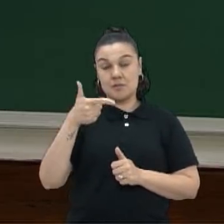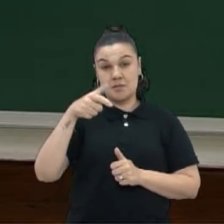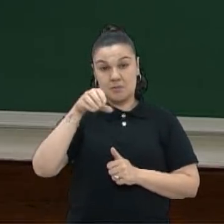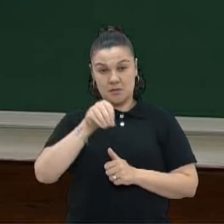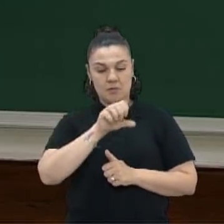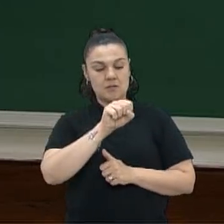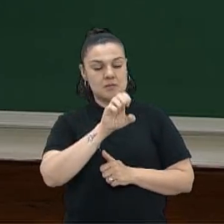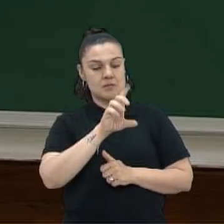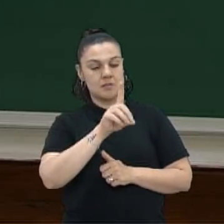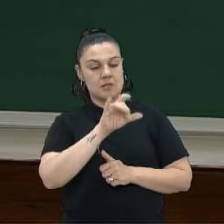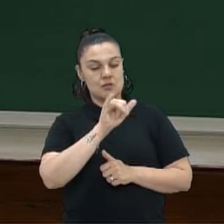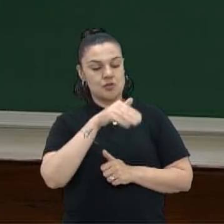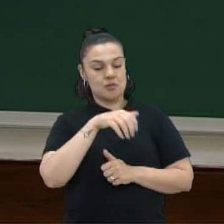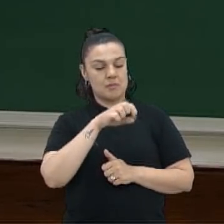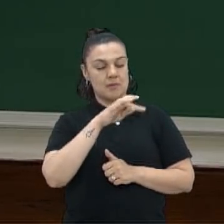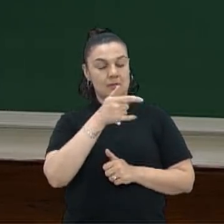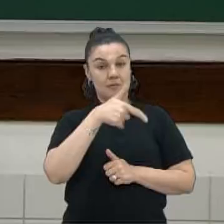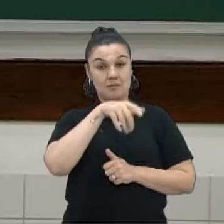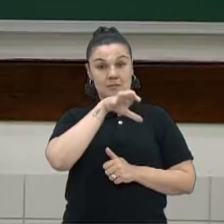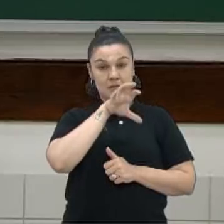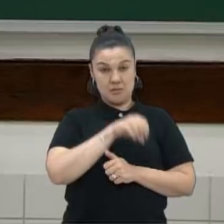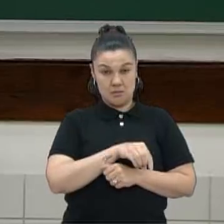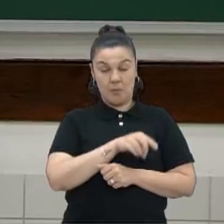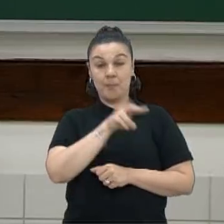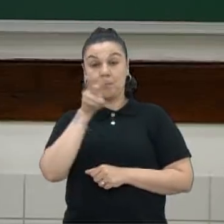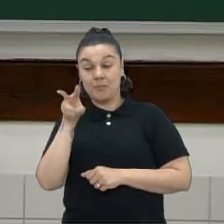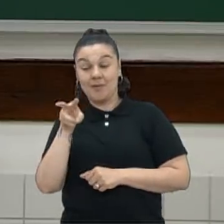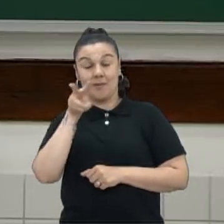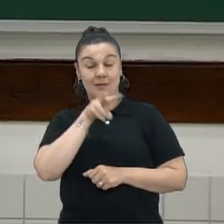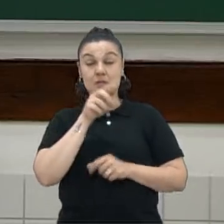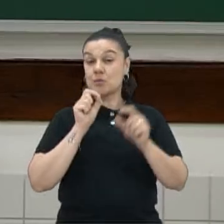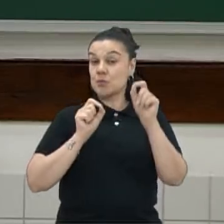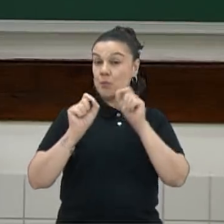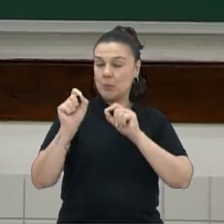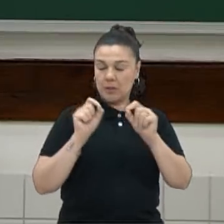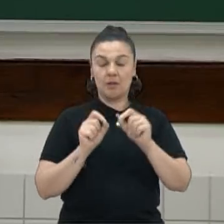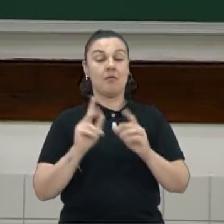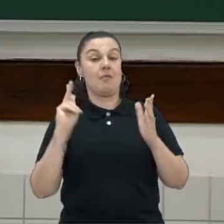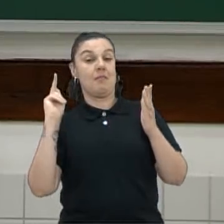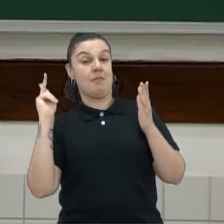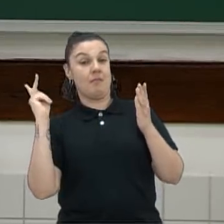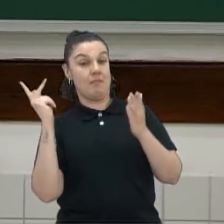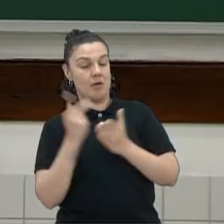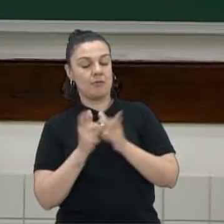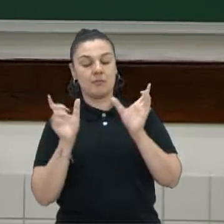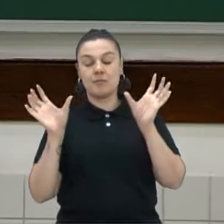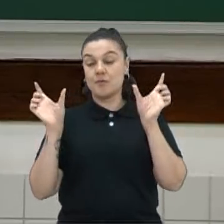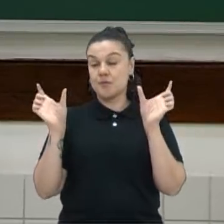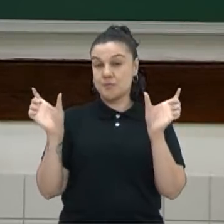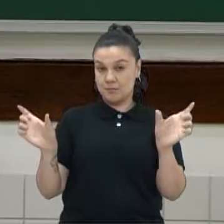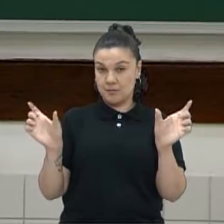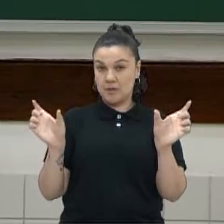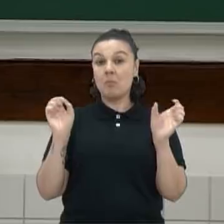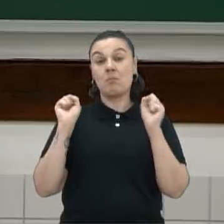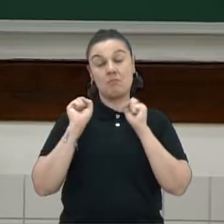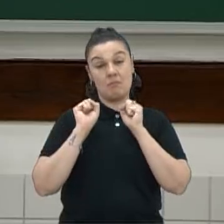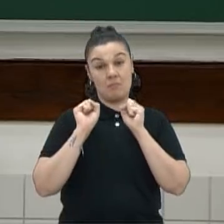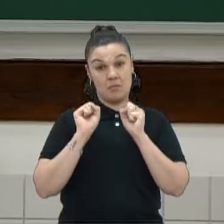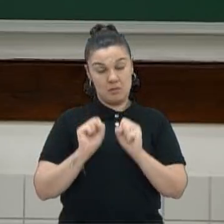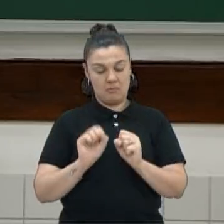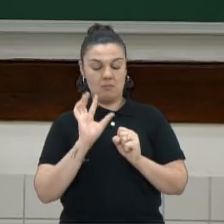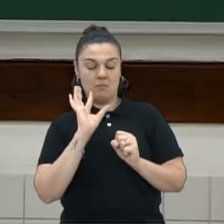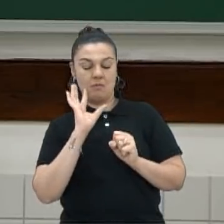sedimentação. A erosão e a sedimentação são duas coisas que vão ser